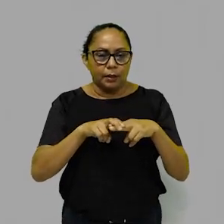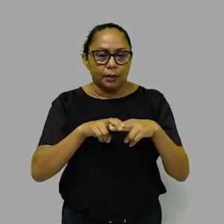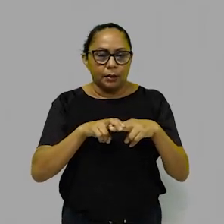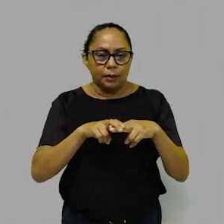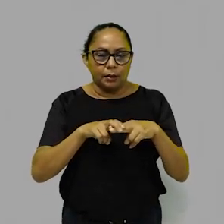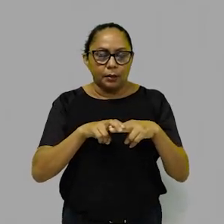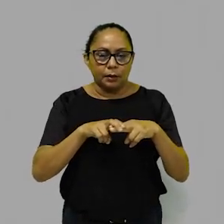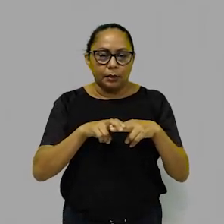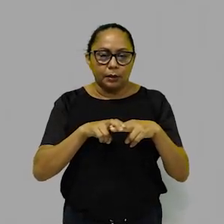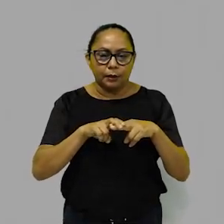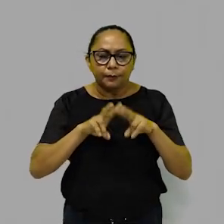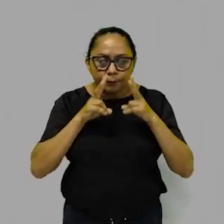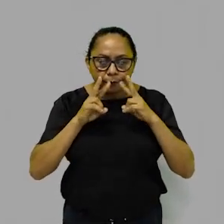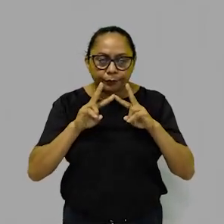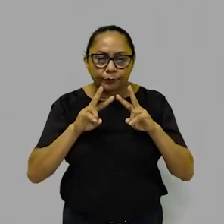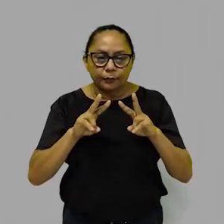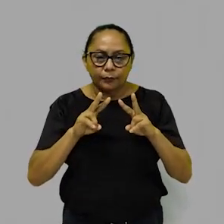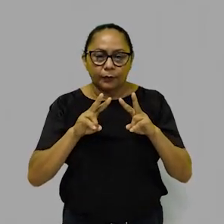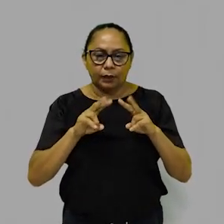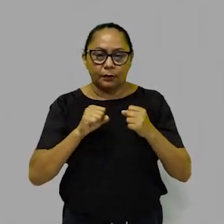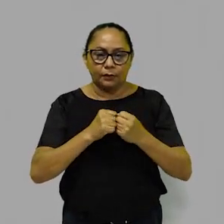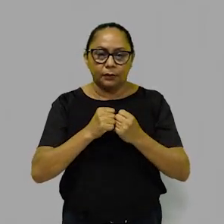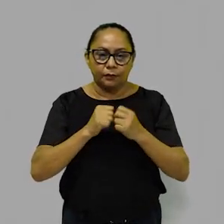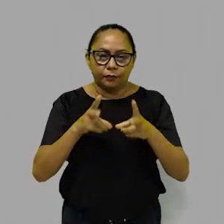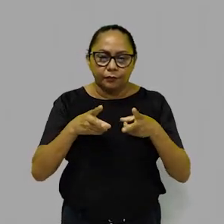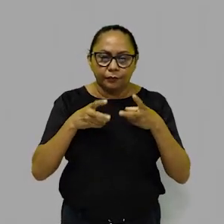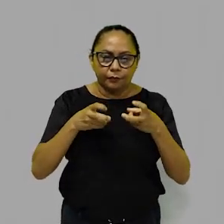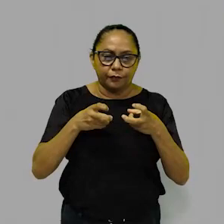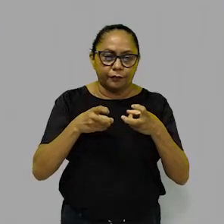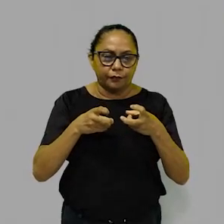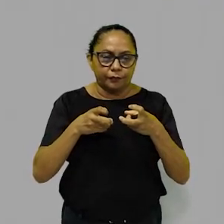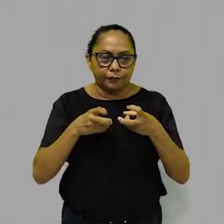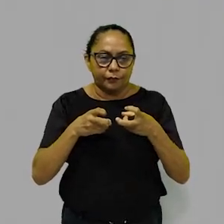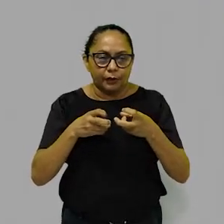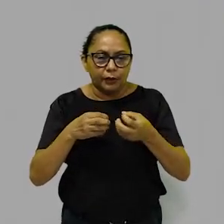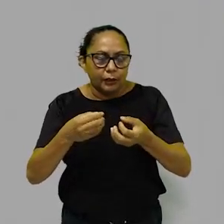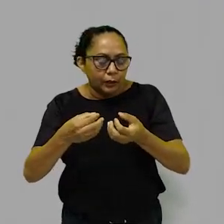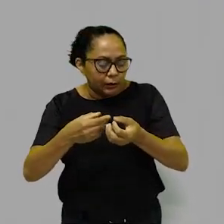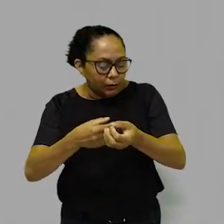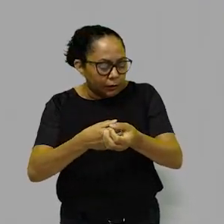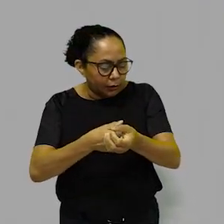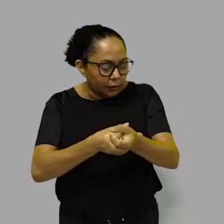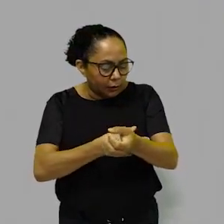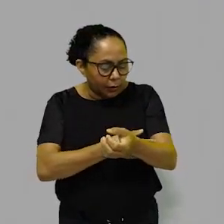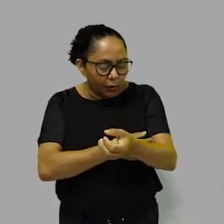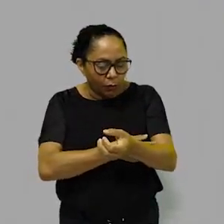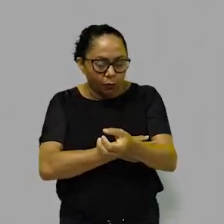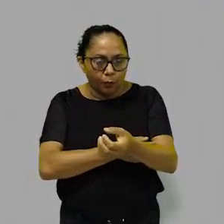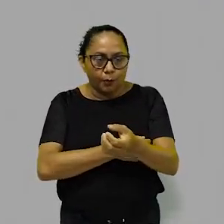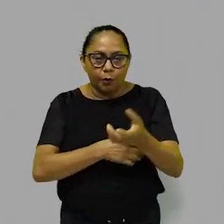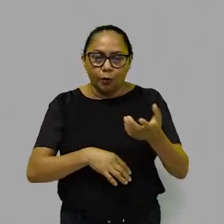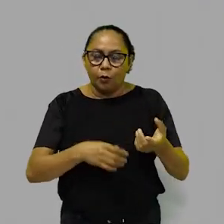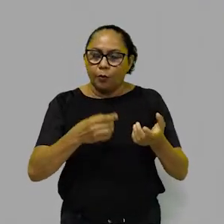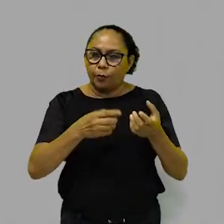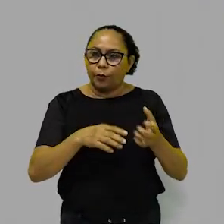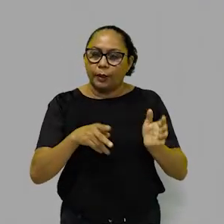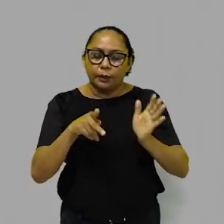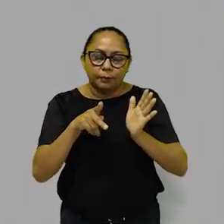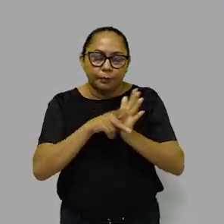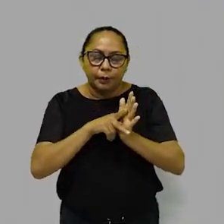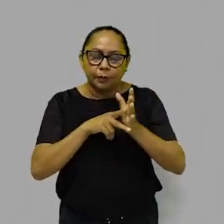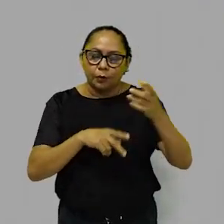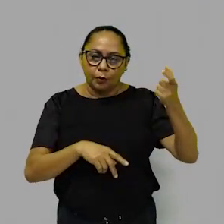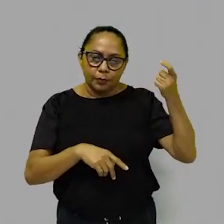serem detectadas por células nervosas, elas vão enviar essa informação até o nosso sistema nervoso e ele vai interpretar